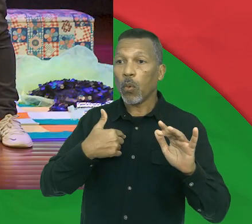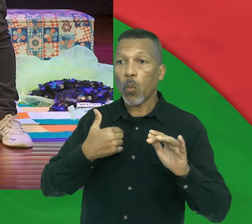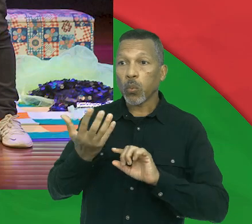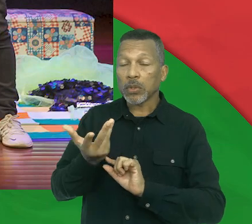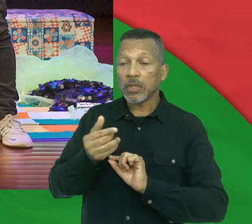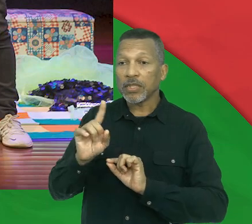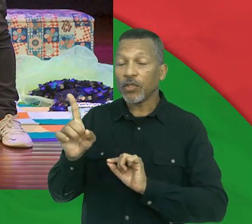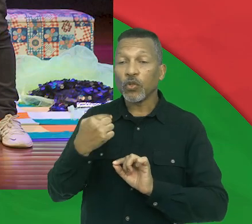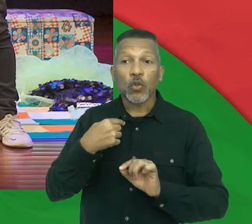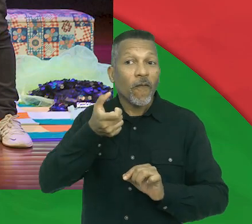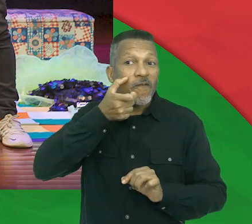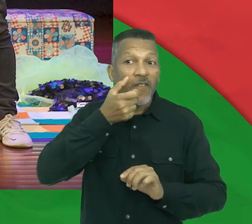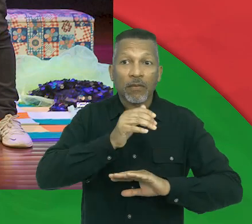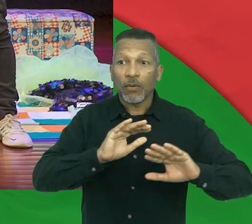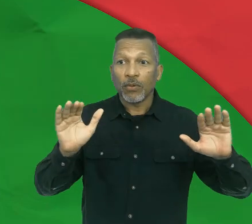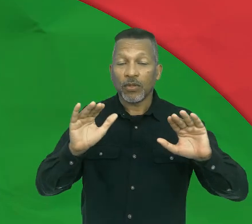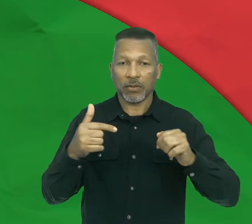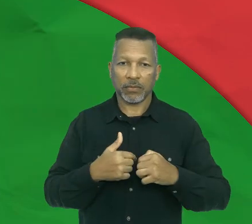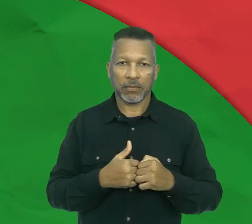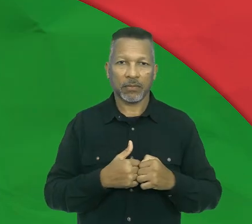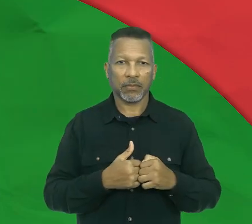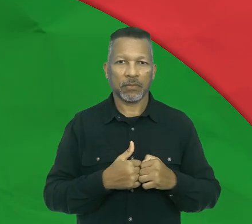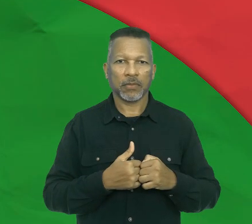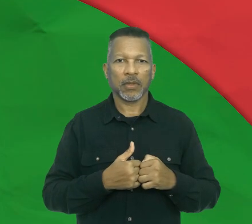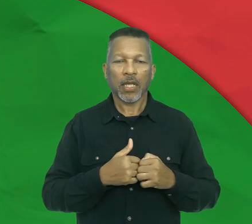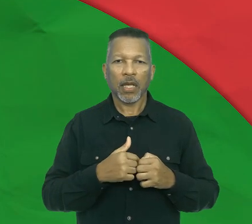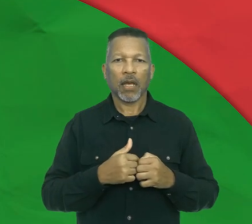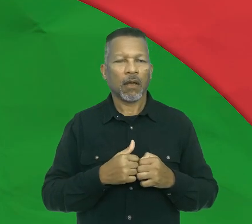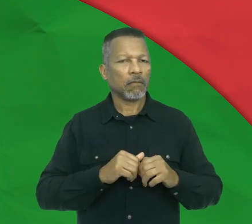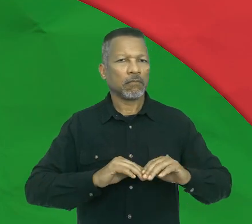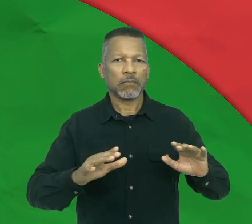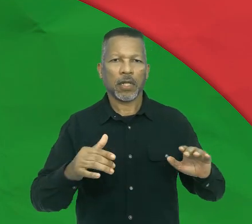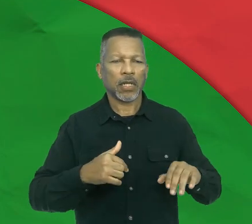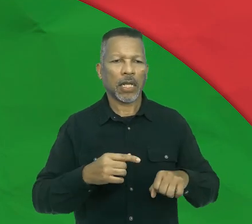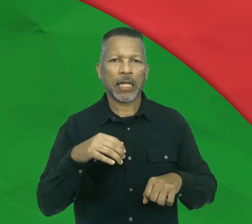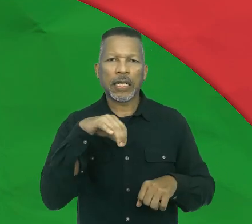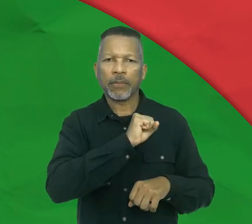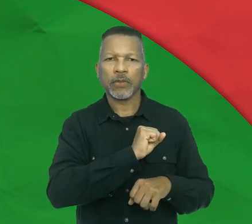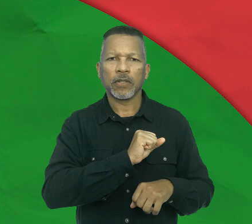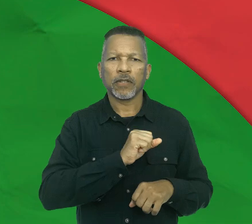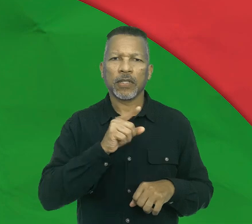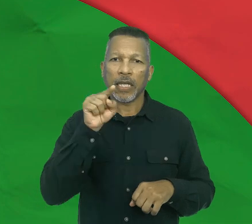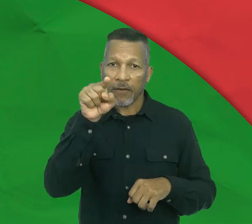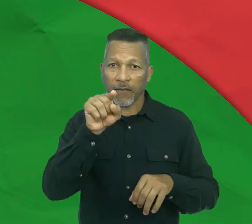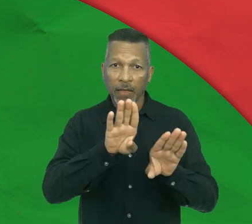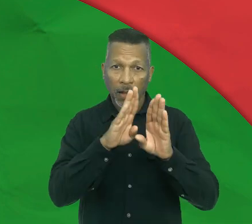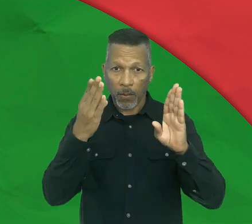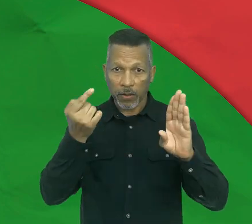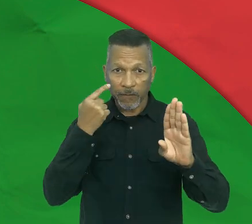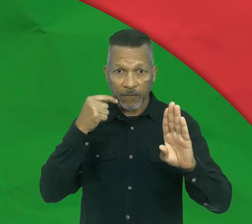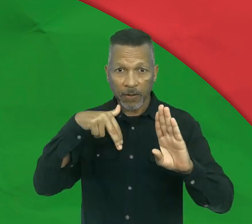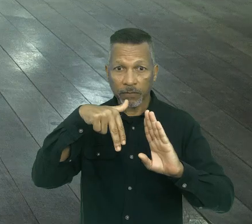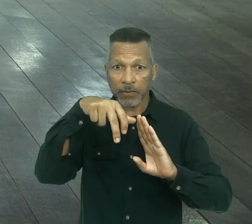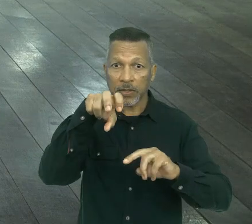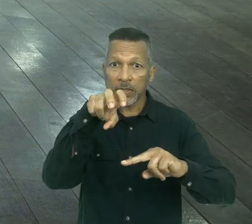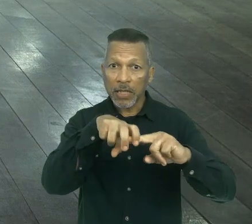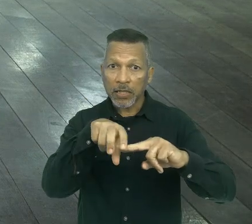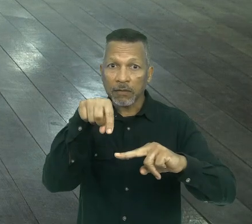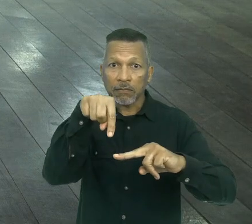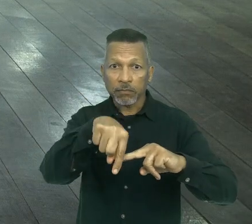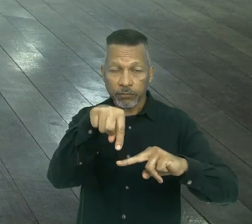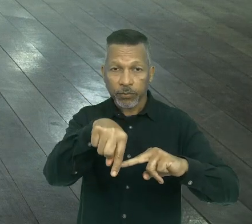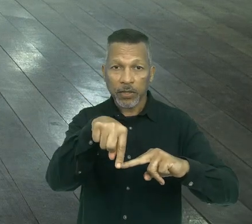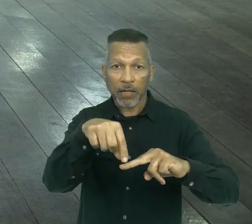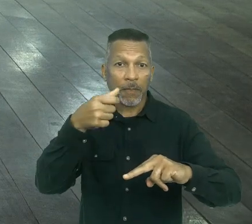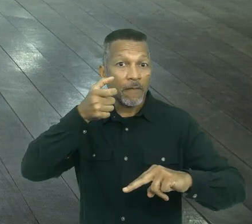atriz, eu só estou aqui assistindo o ensaio. Ele mais me depressa falou assim: olha, quem passa por aquela porta e senta nessa plateia